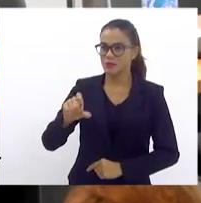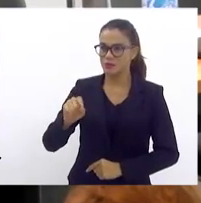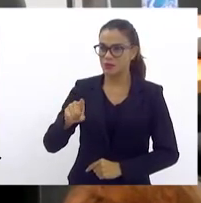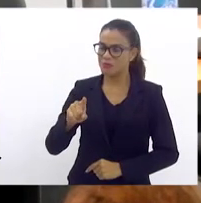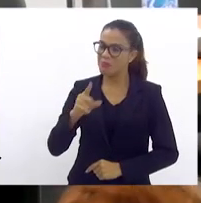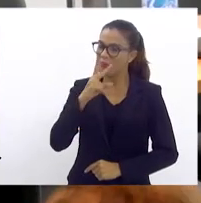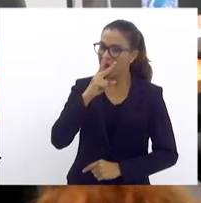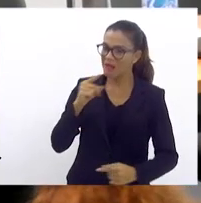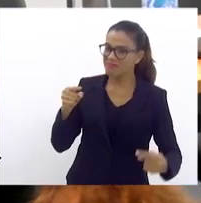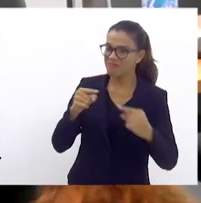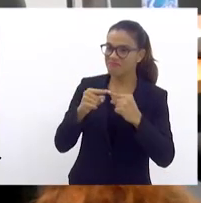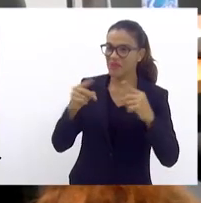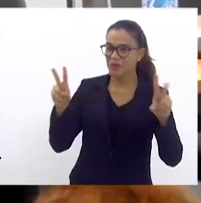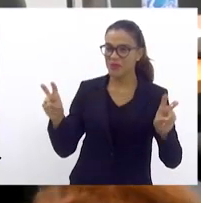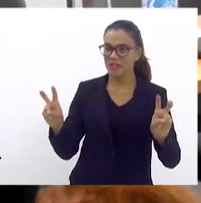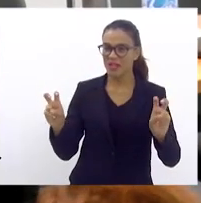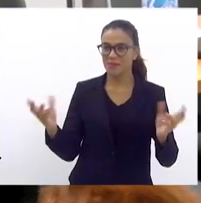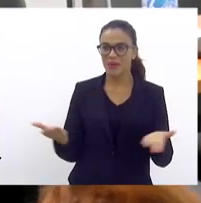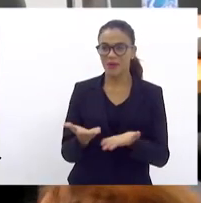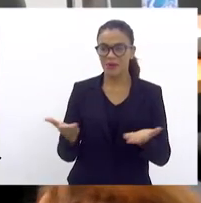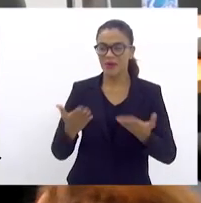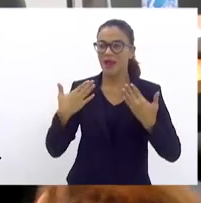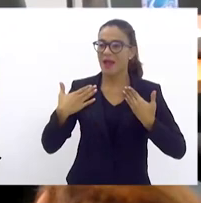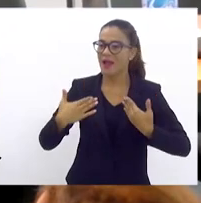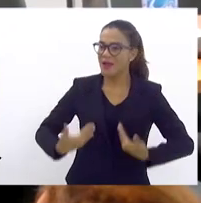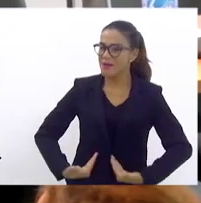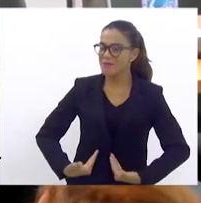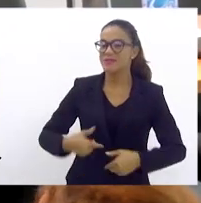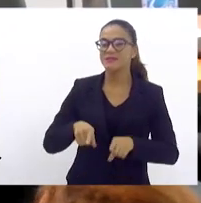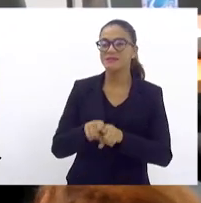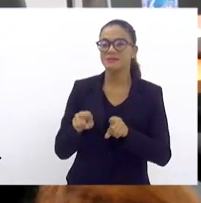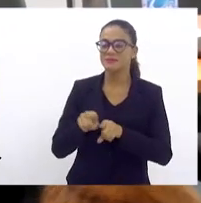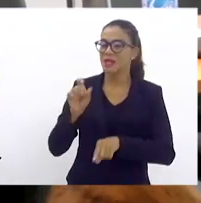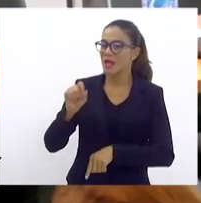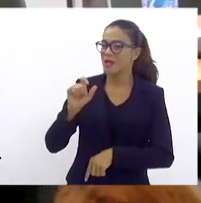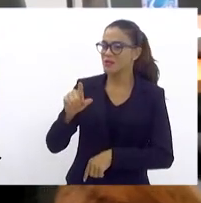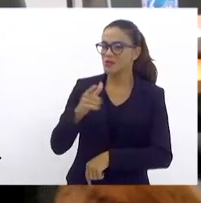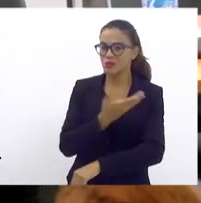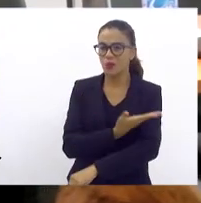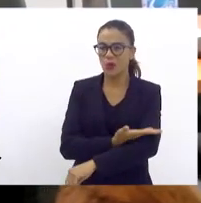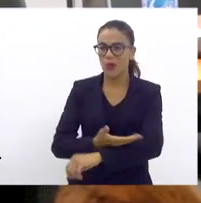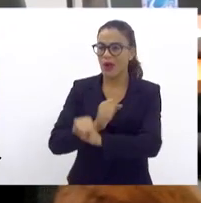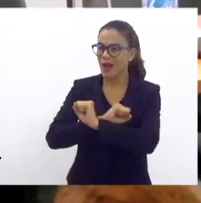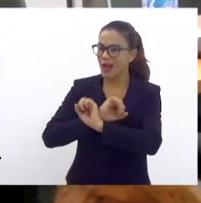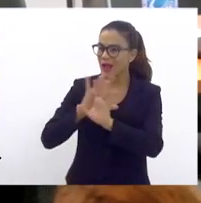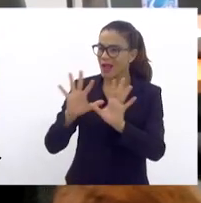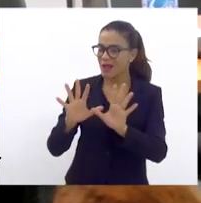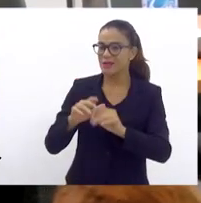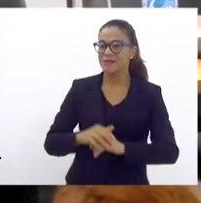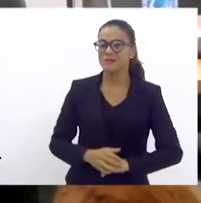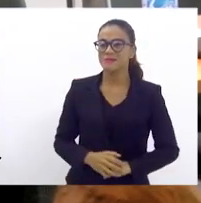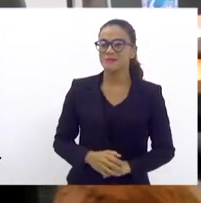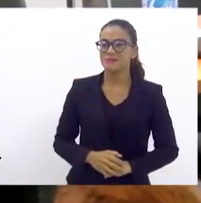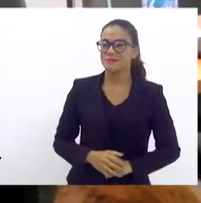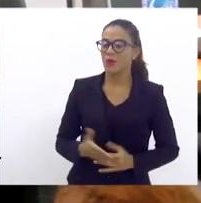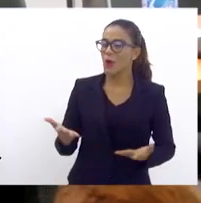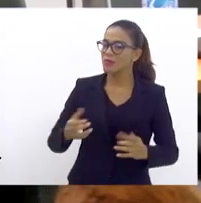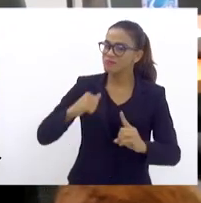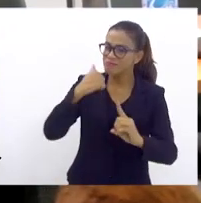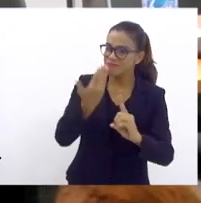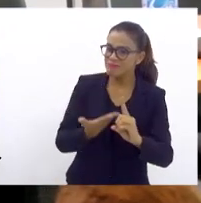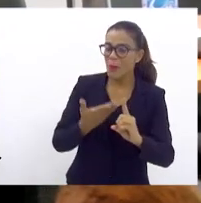pro tema de hoje né uma camisa azul Clara eu vim prestigiando nosso mês